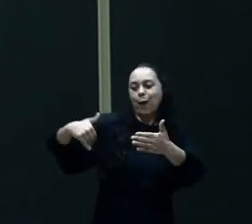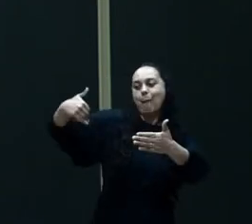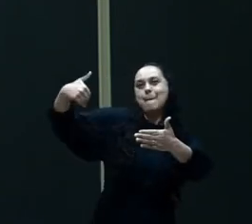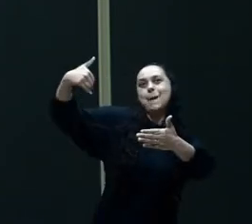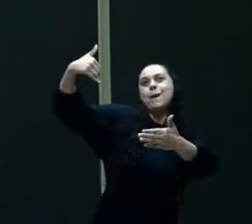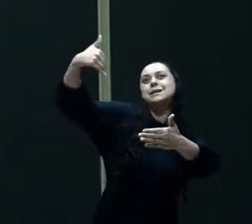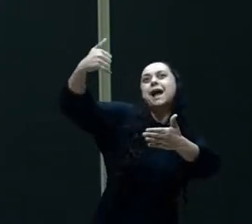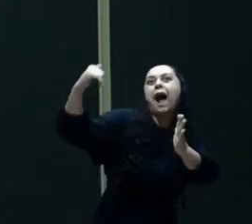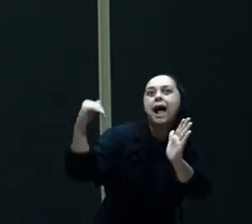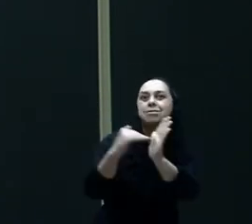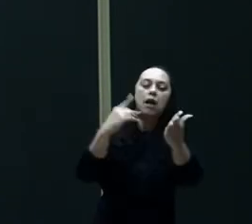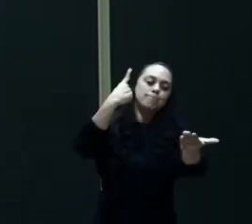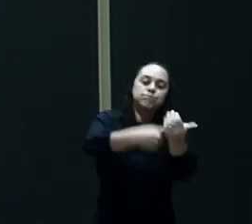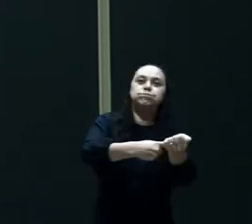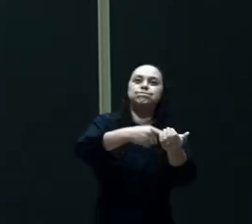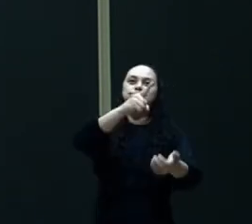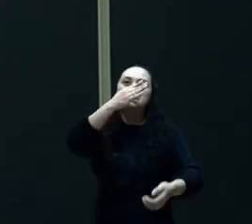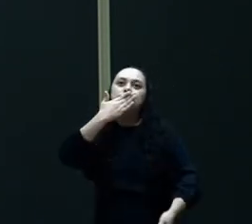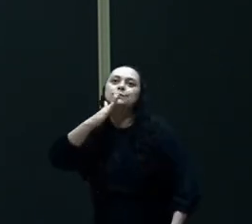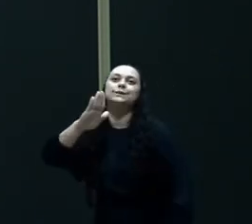cristão não é fácil